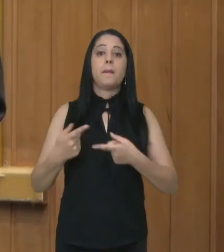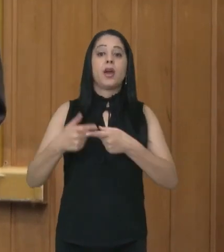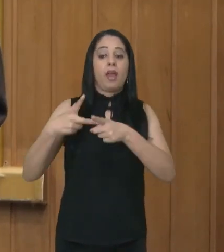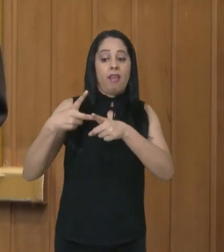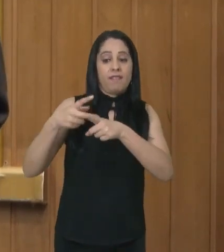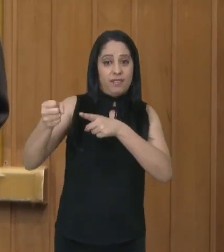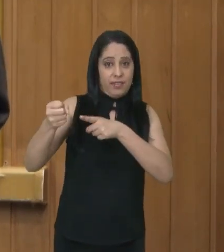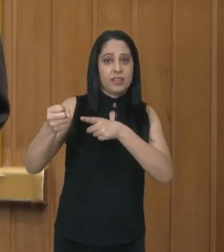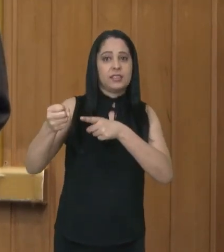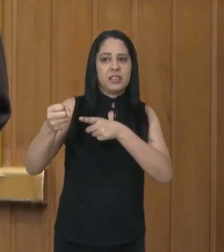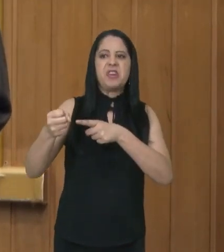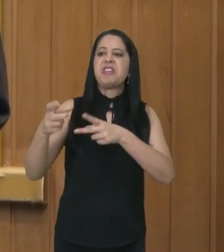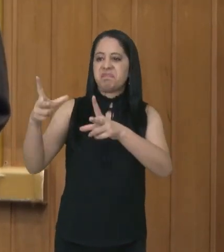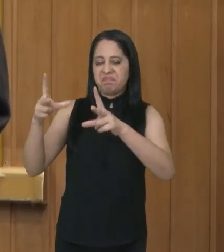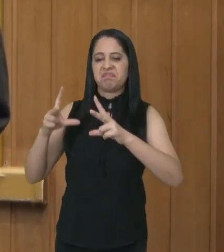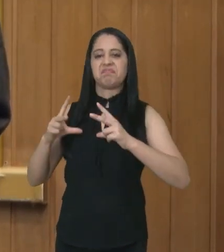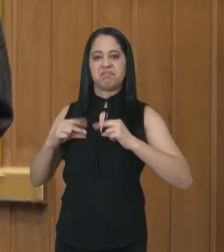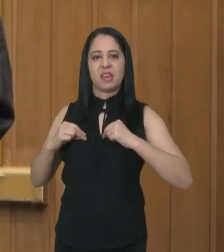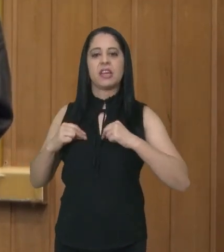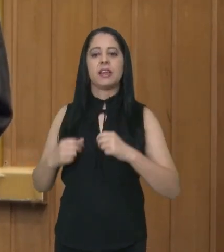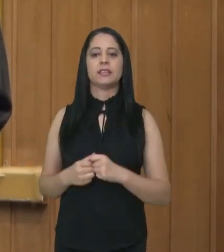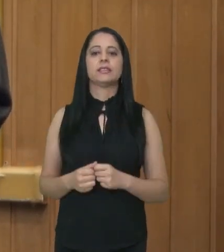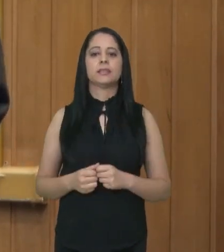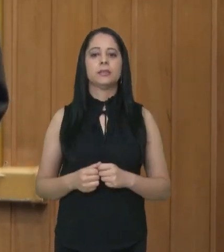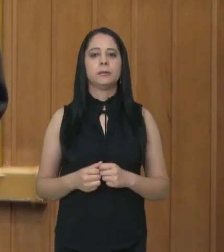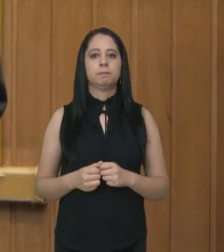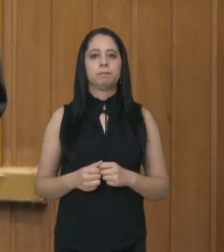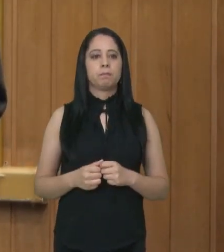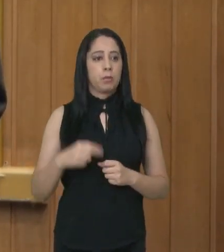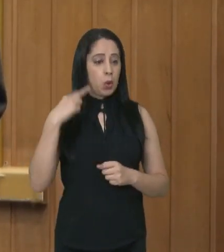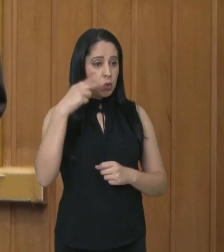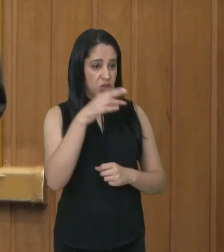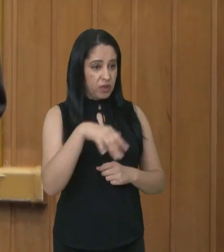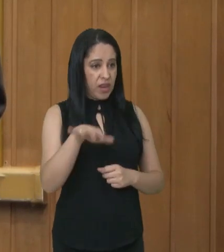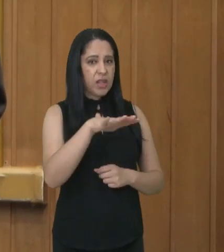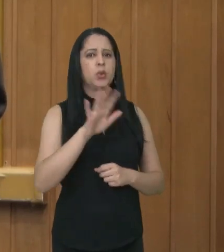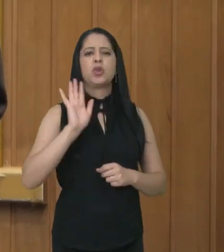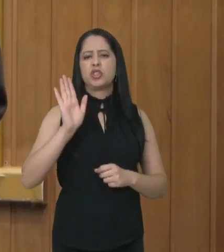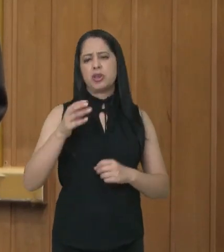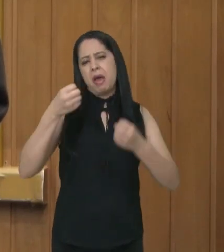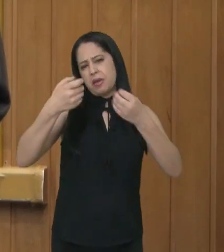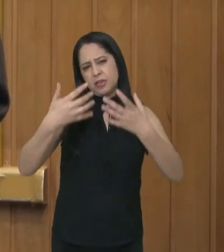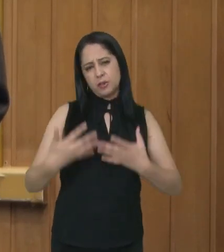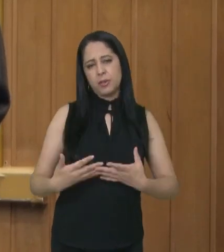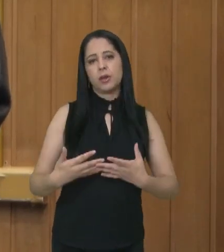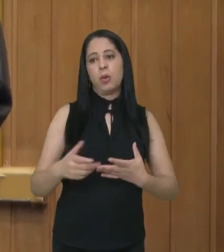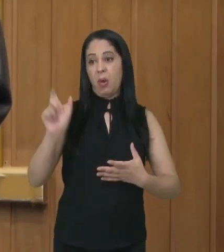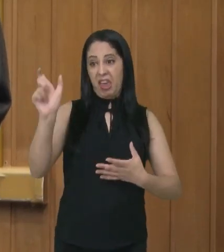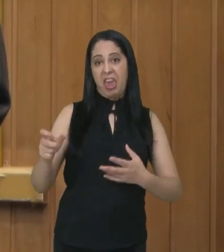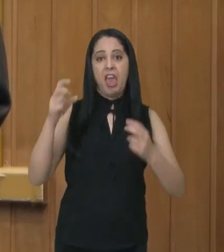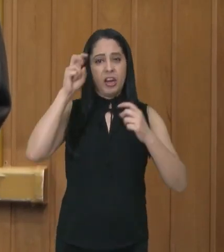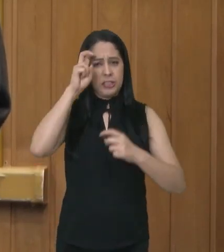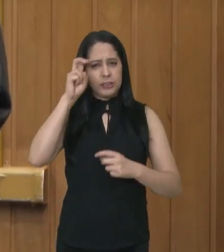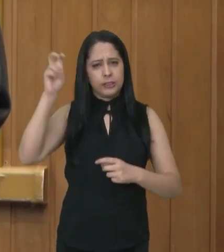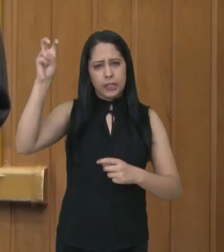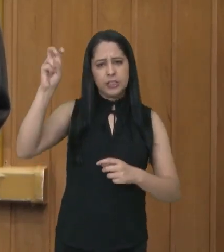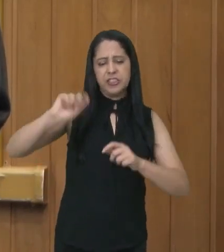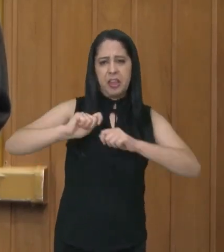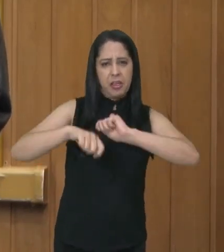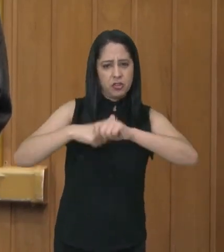vitória merecida, né? Os vereadores aqui já falaram da sua capacidade, da sua inteligência de